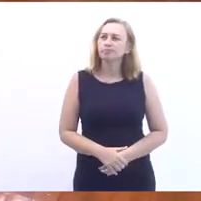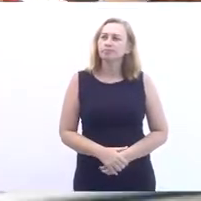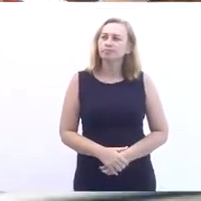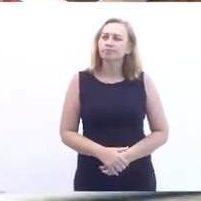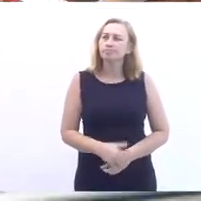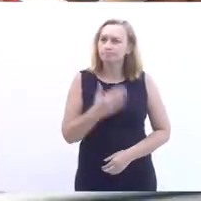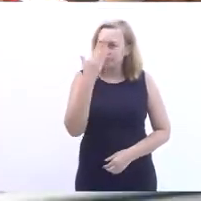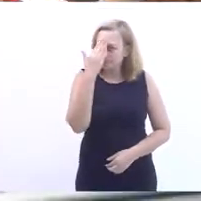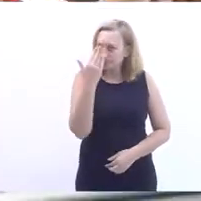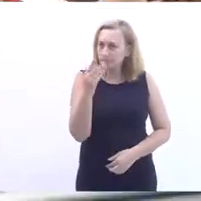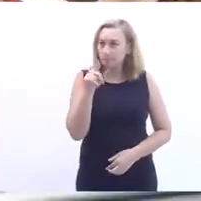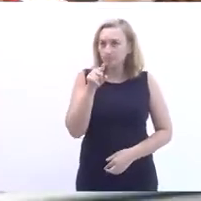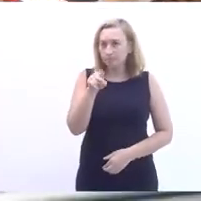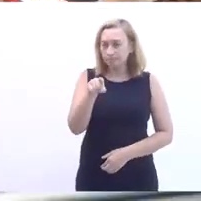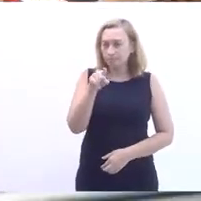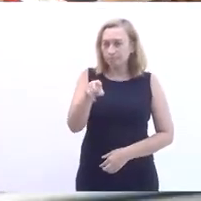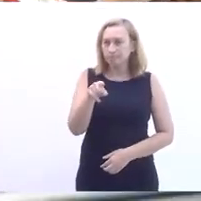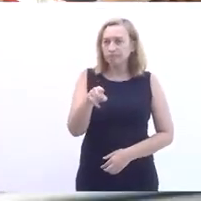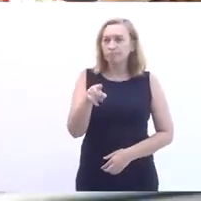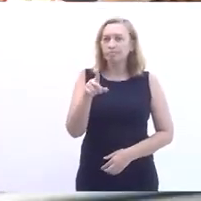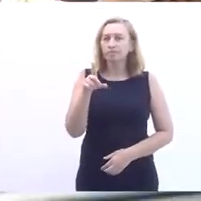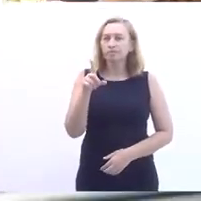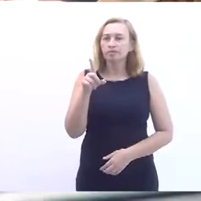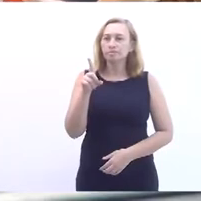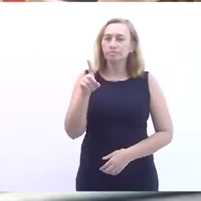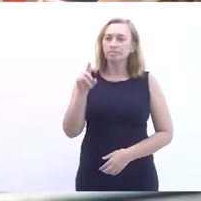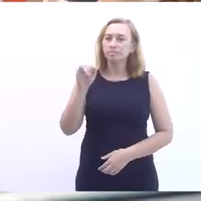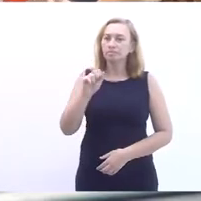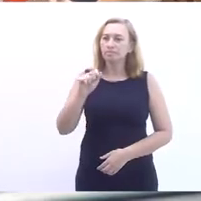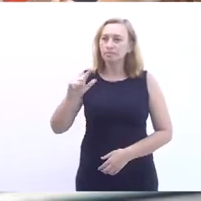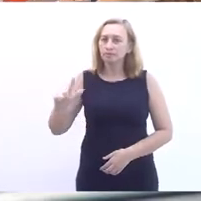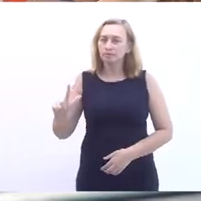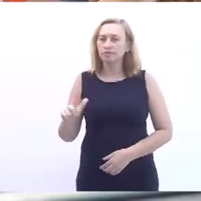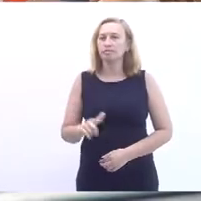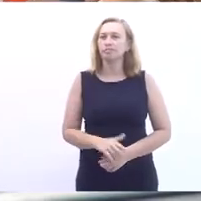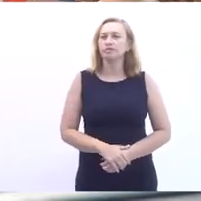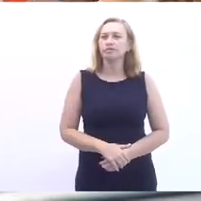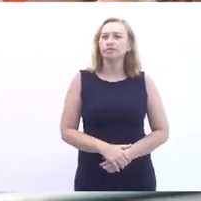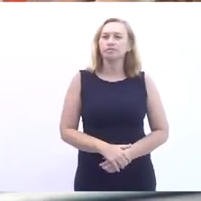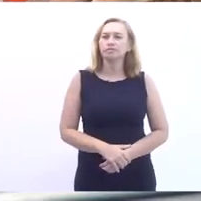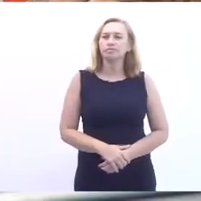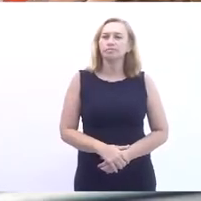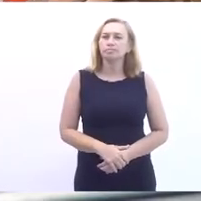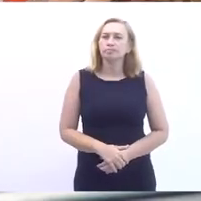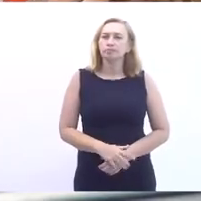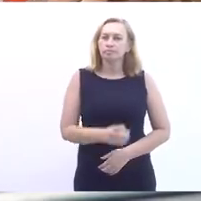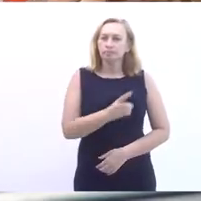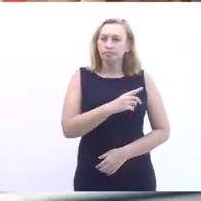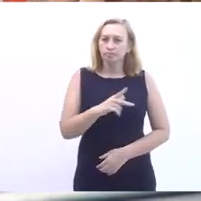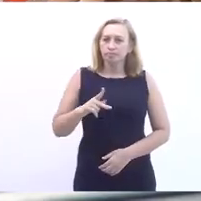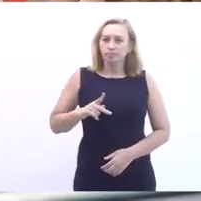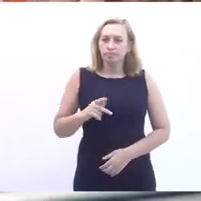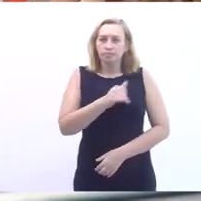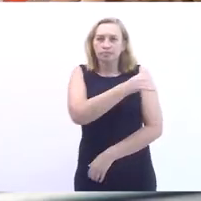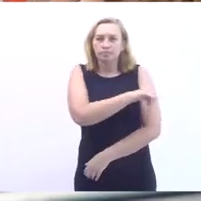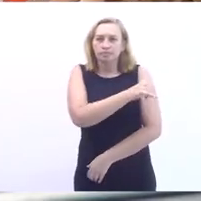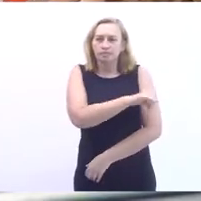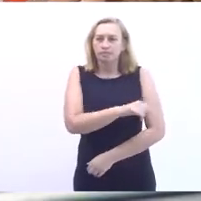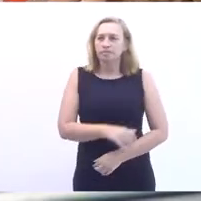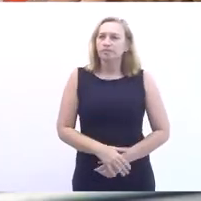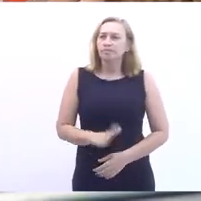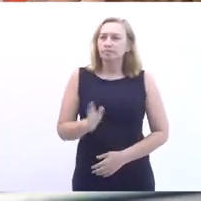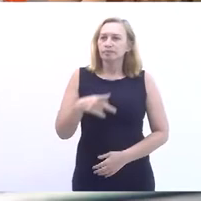Ah obrigado Você Daniel o zói a Defensoria Pública do Rio de Janeiro é